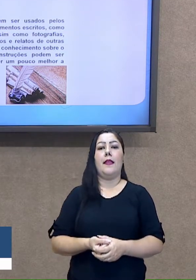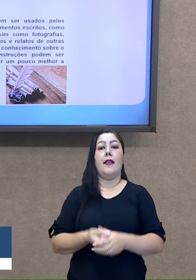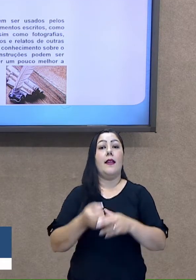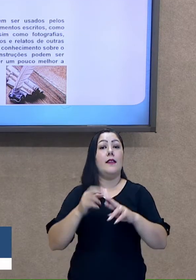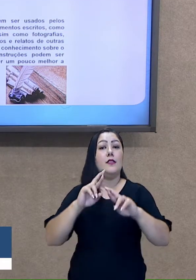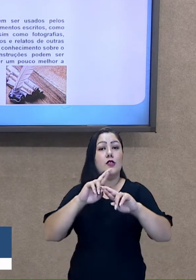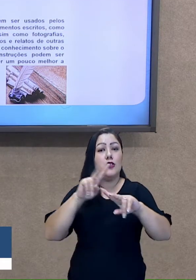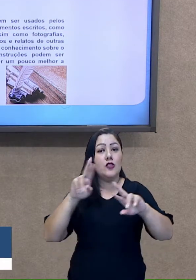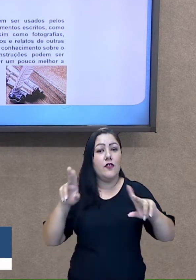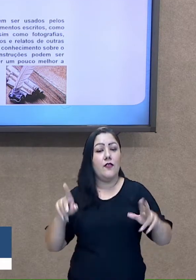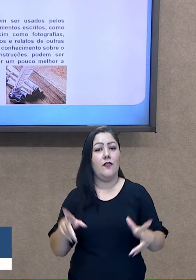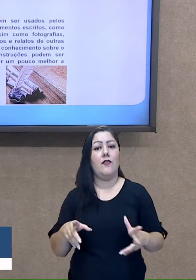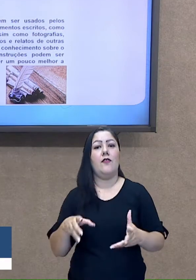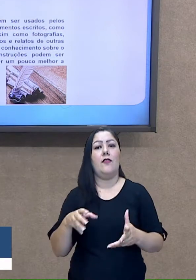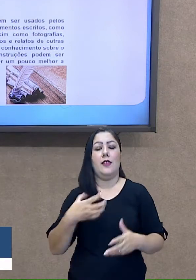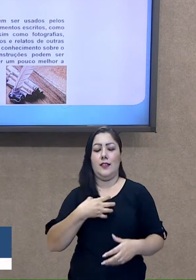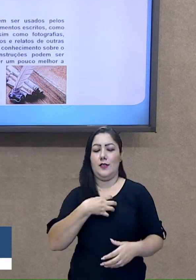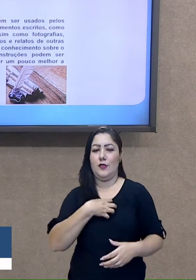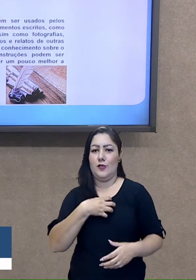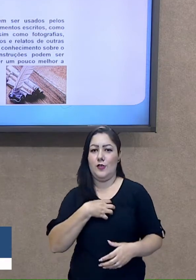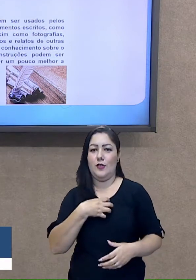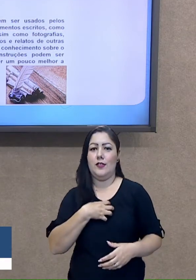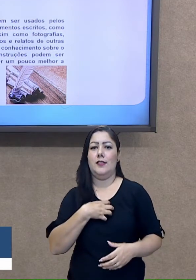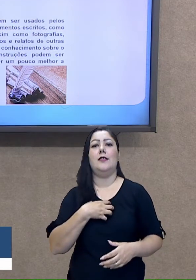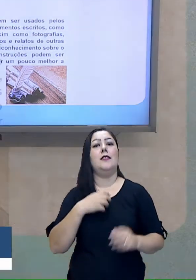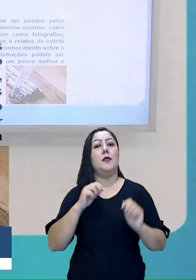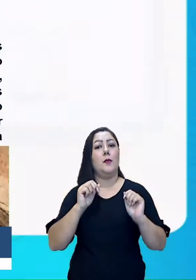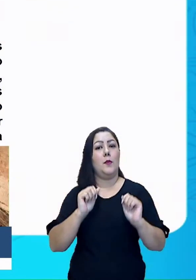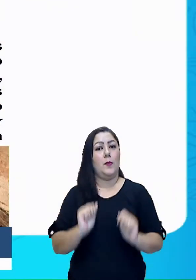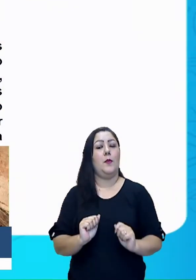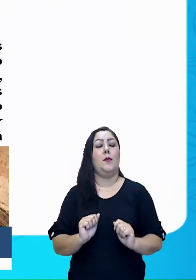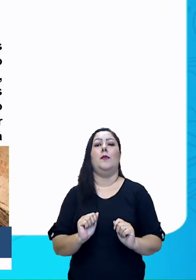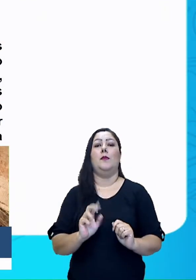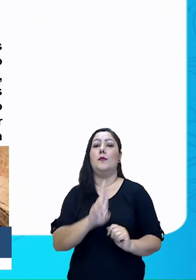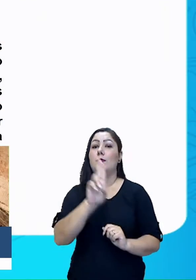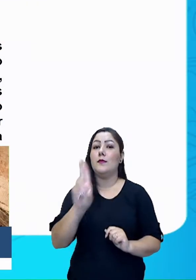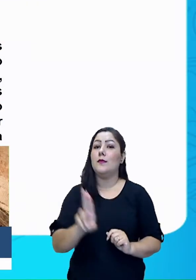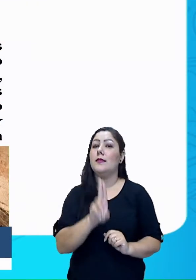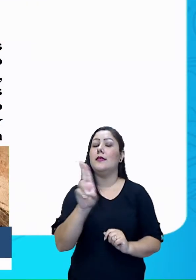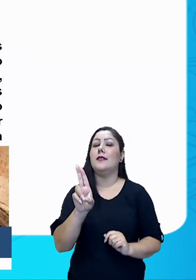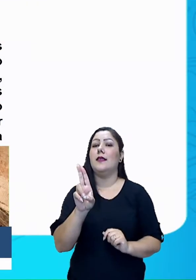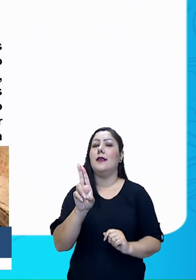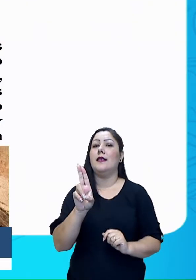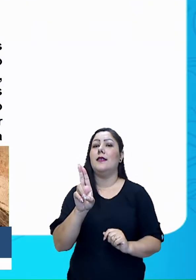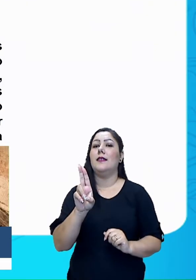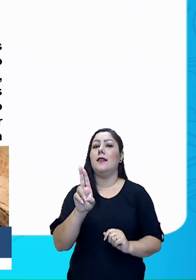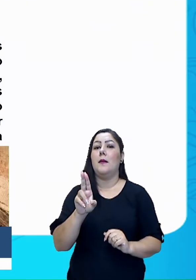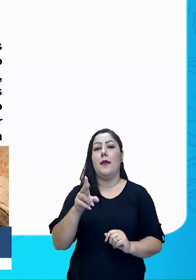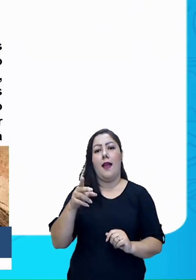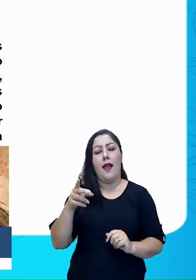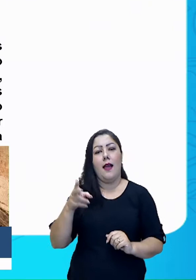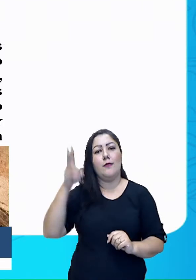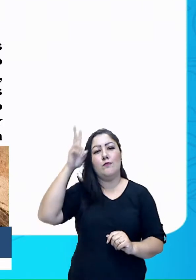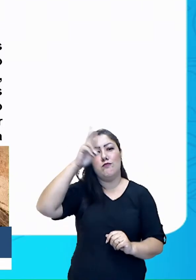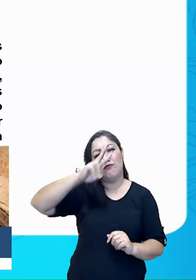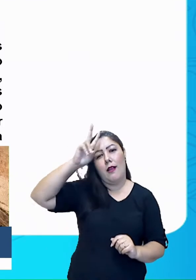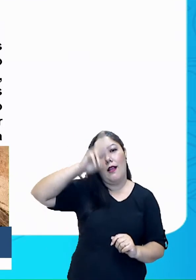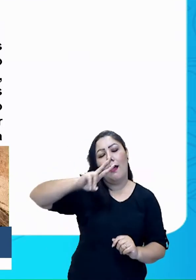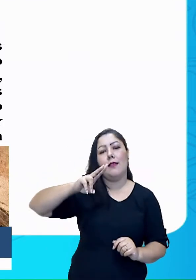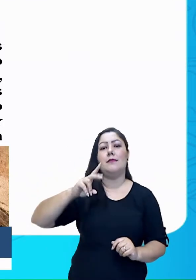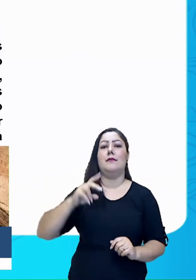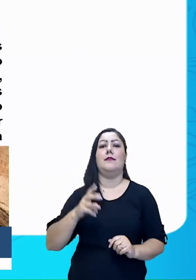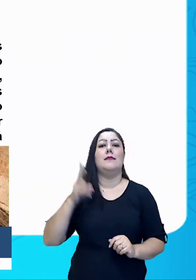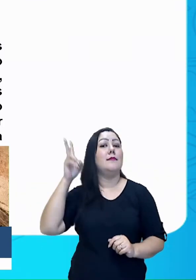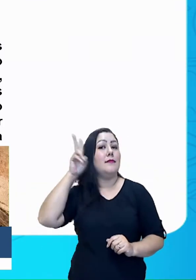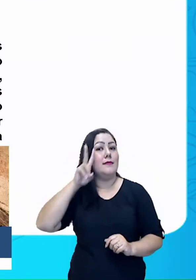formas, nós podemos usar para quê? Para guardar a nossa história, não é mesmo? Os historiadores, eles